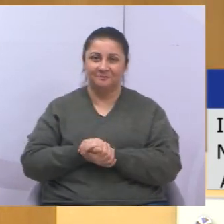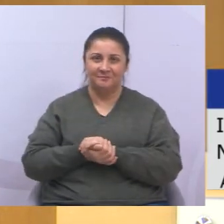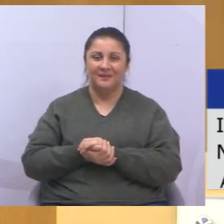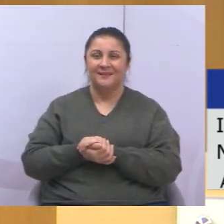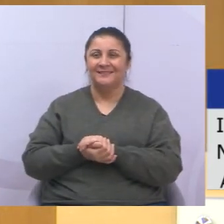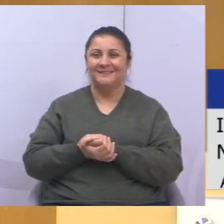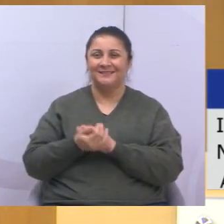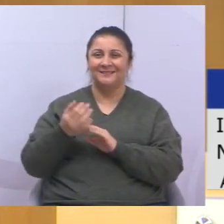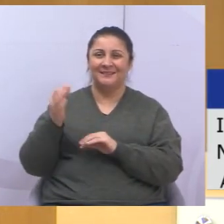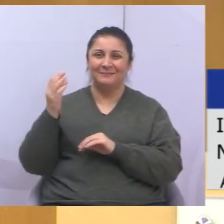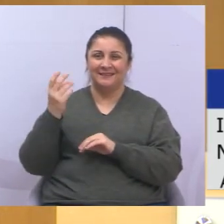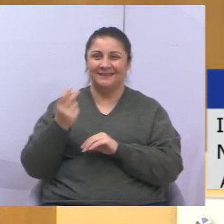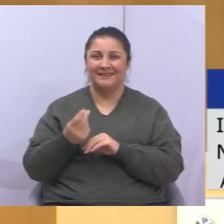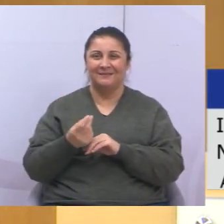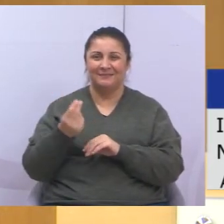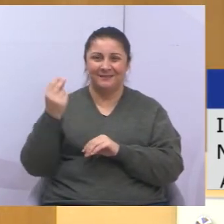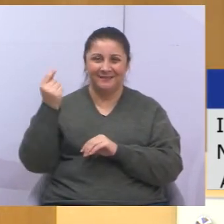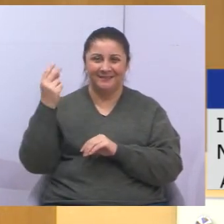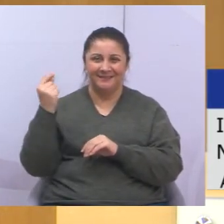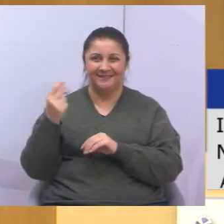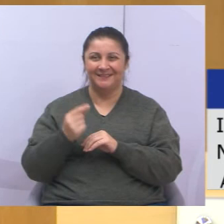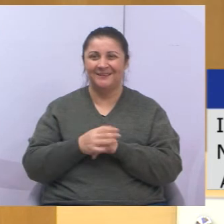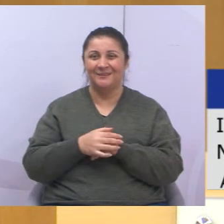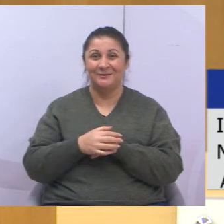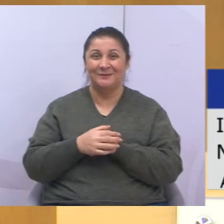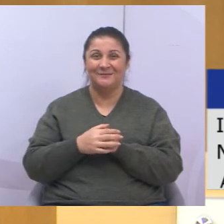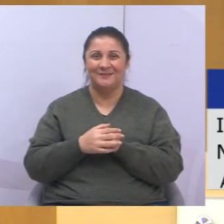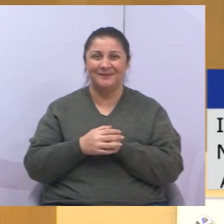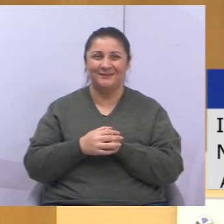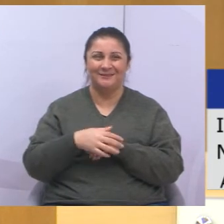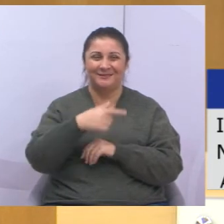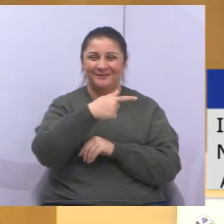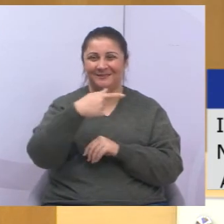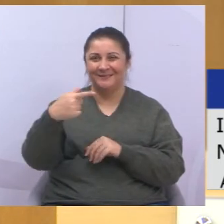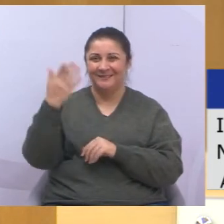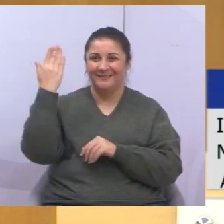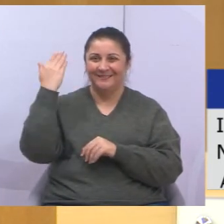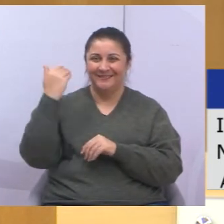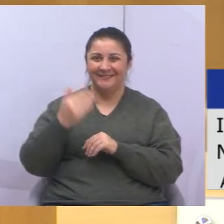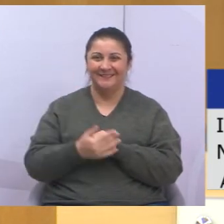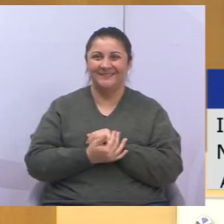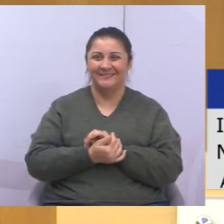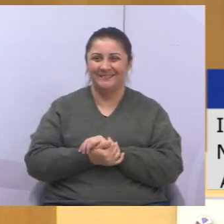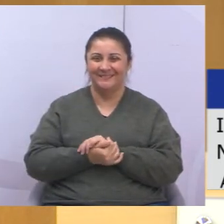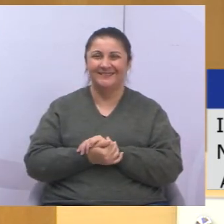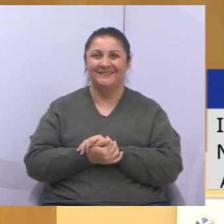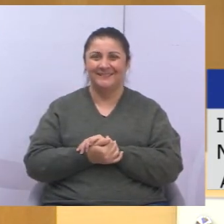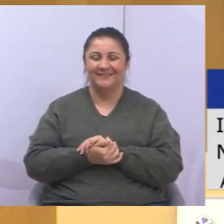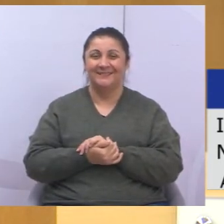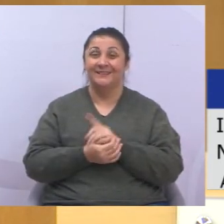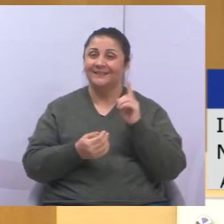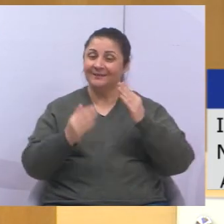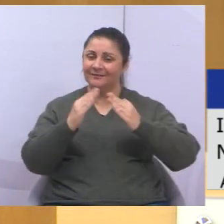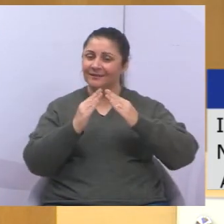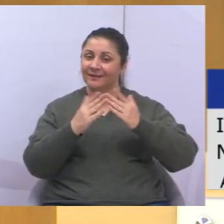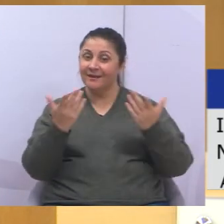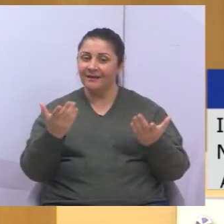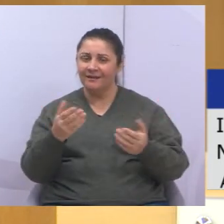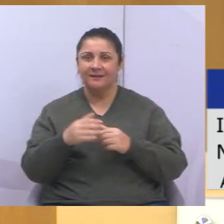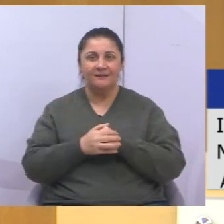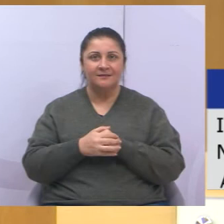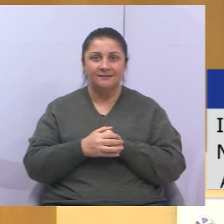livros e foi o primeiro que eu li. E a semana passada eu estava lá em casa e por curiosidade